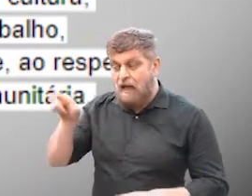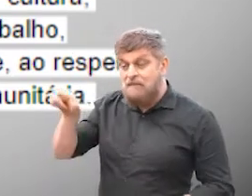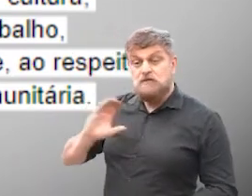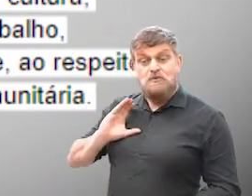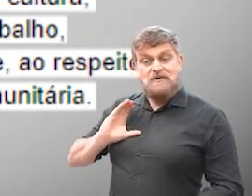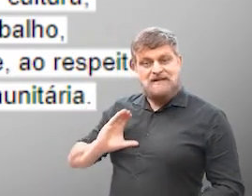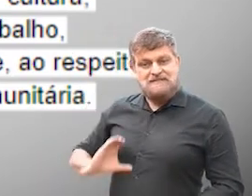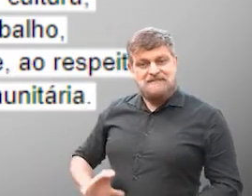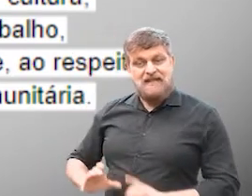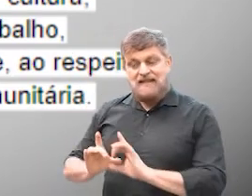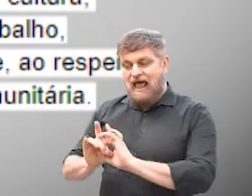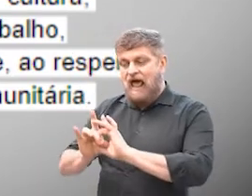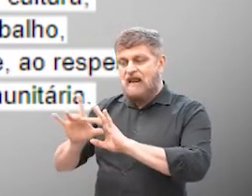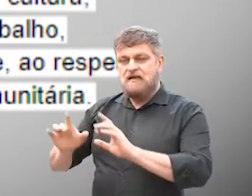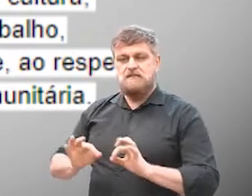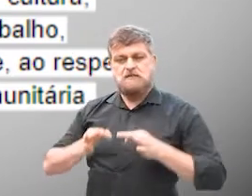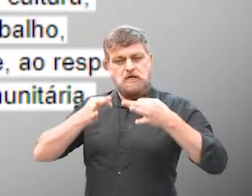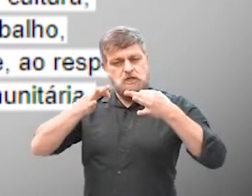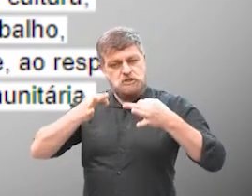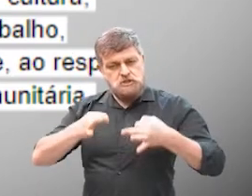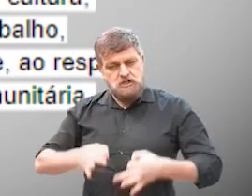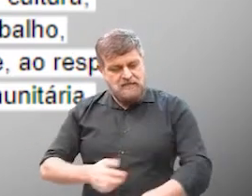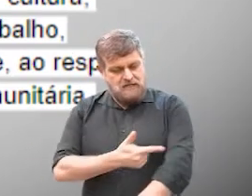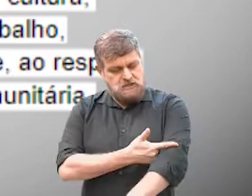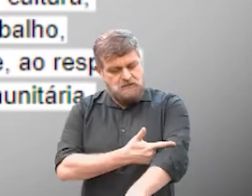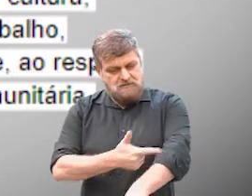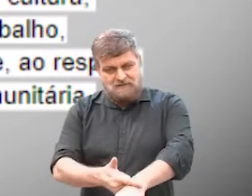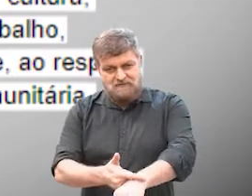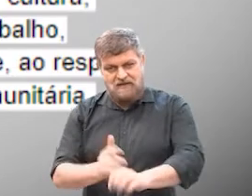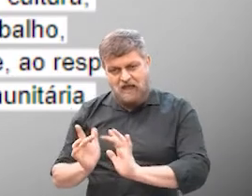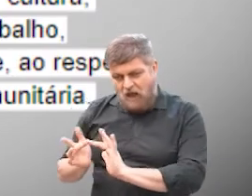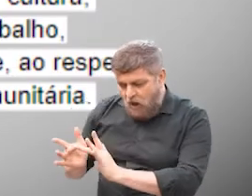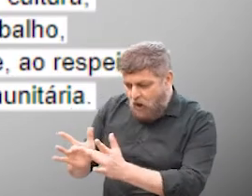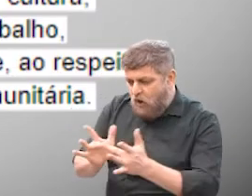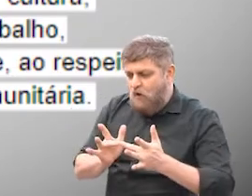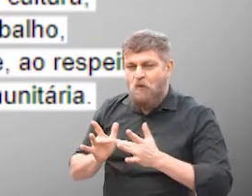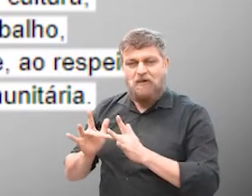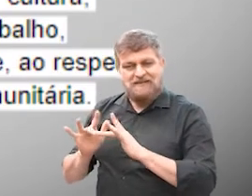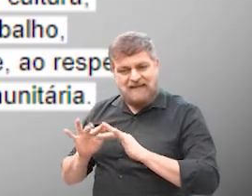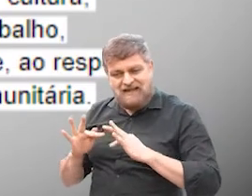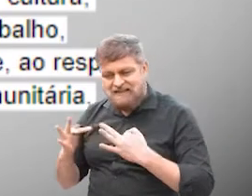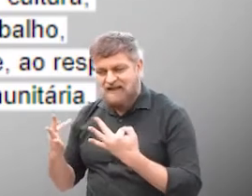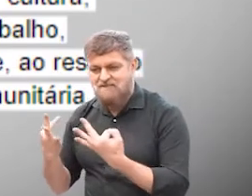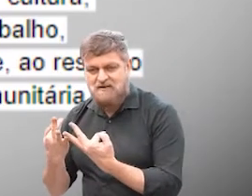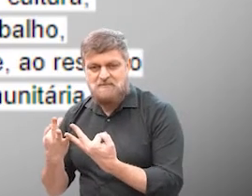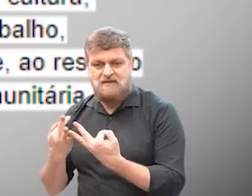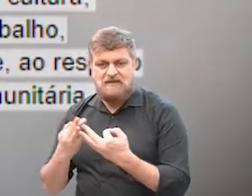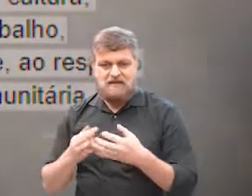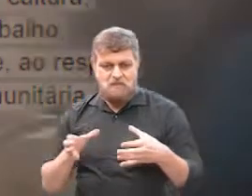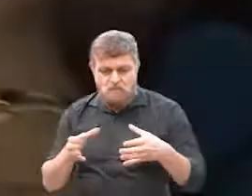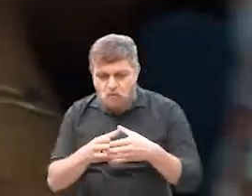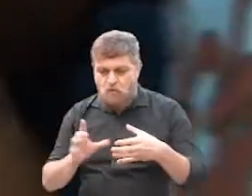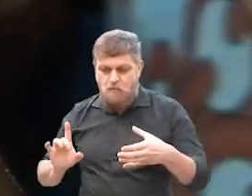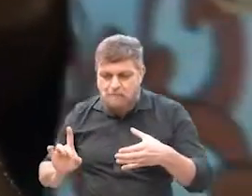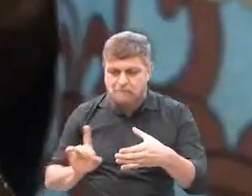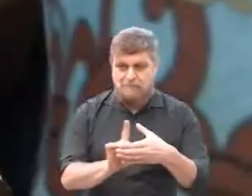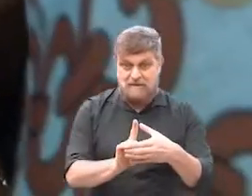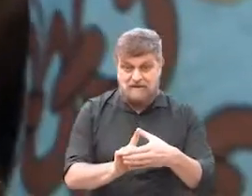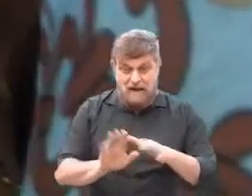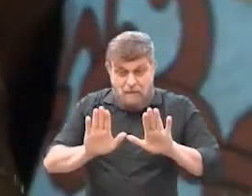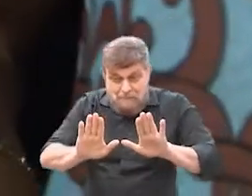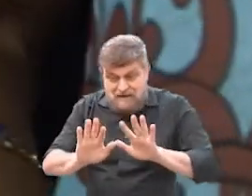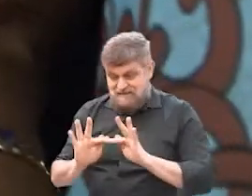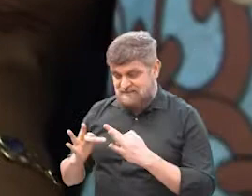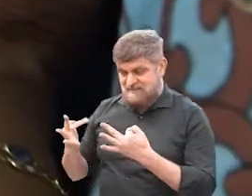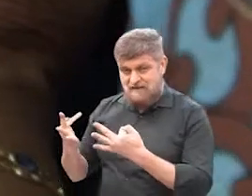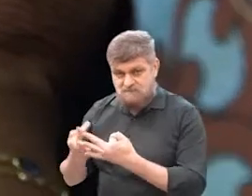cidadania, a liberdade, a dignidade, o respeito e a convivência familiar e comunitária. Mas quando é essa família